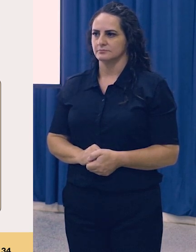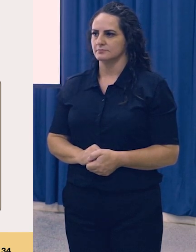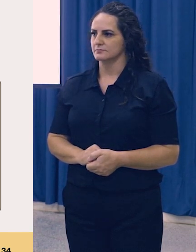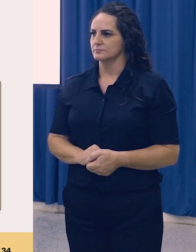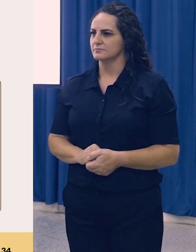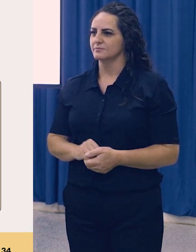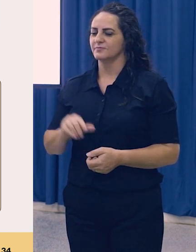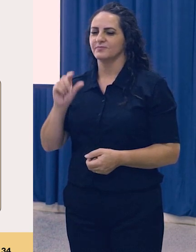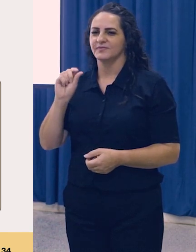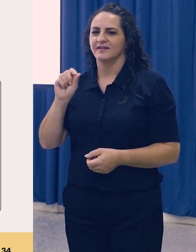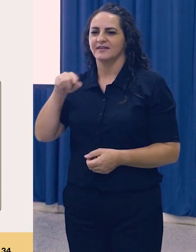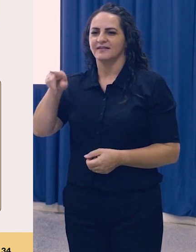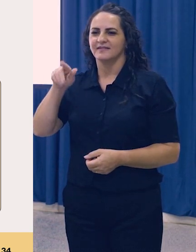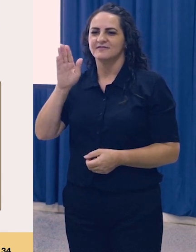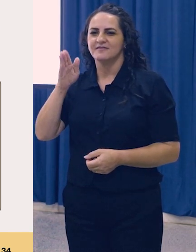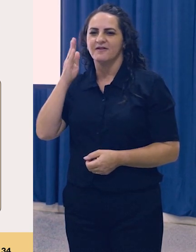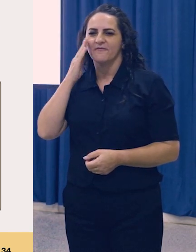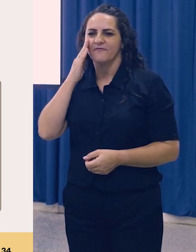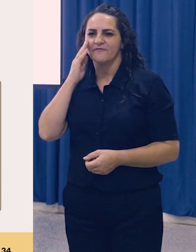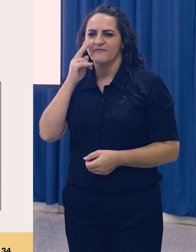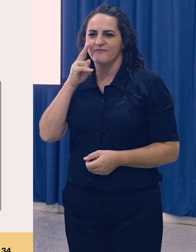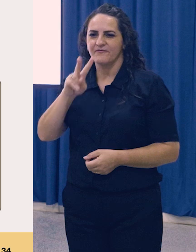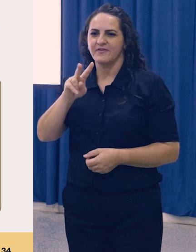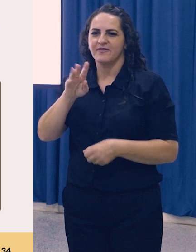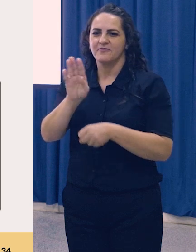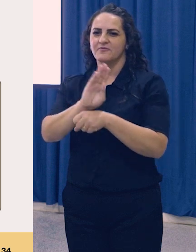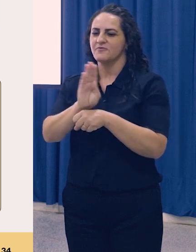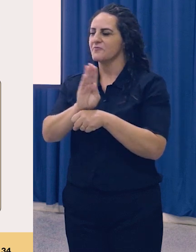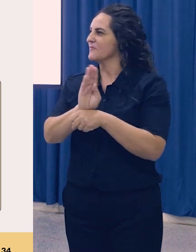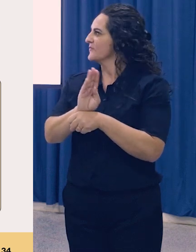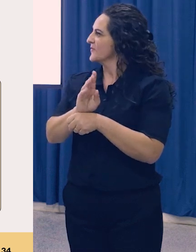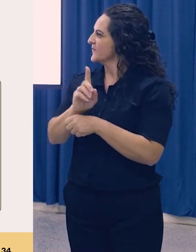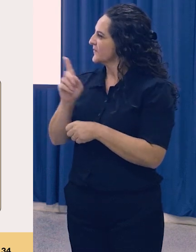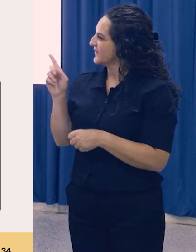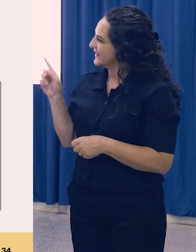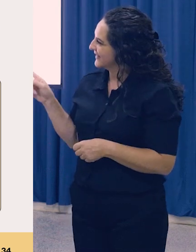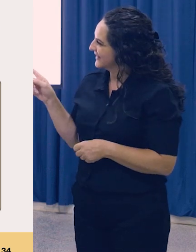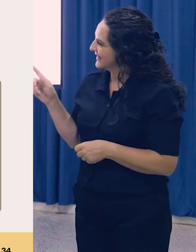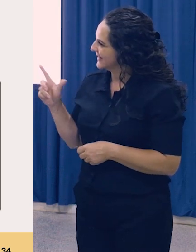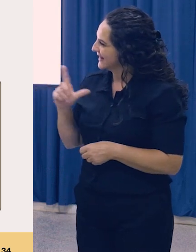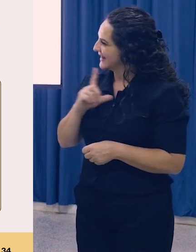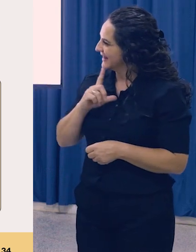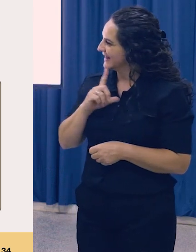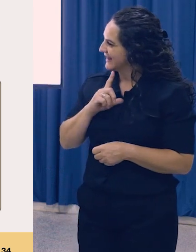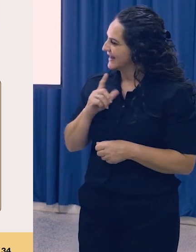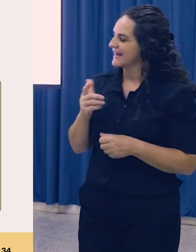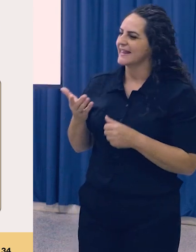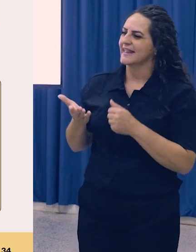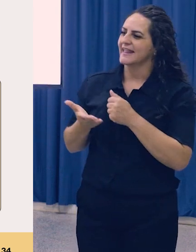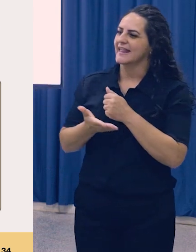Quem aqui já assistiu Saneamento Básico? Filme nacional, tem essa cena que eu adoro.